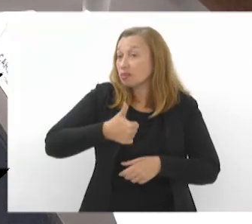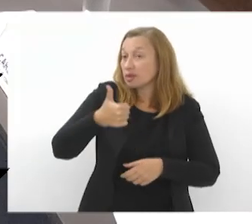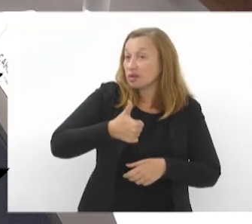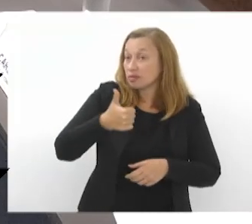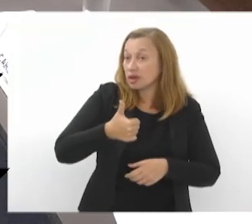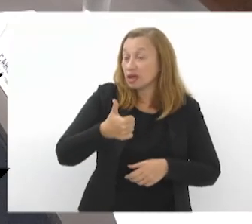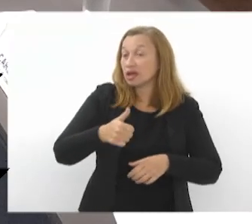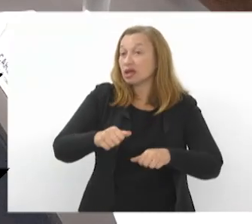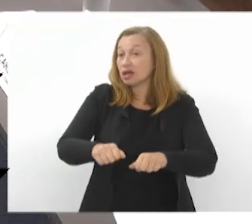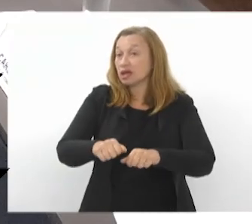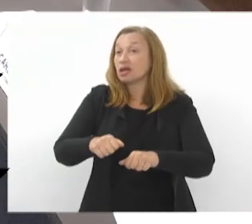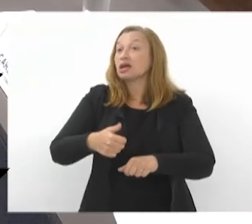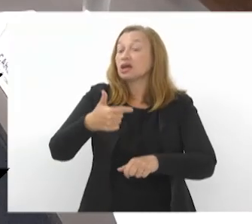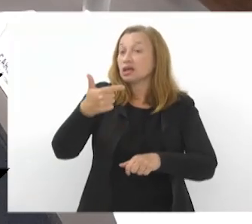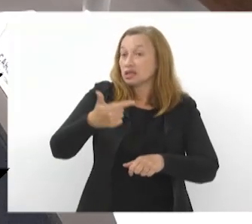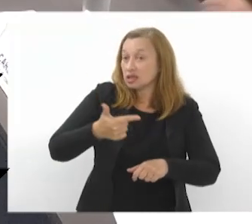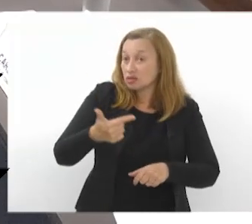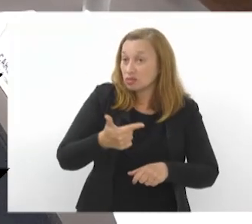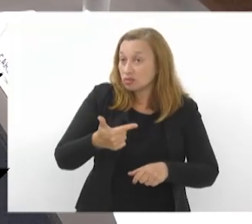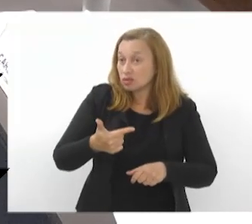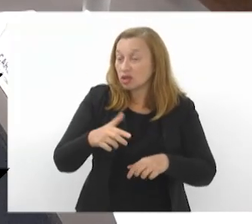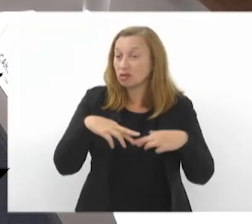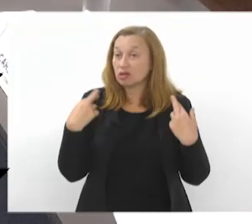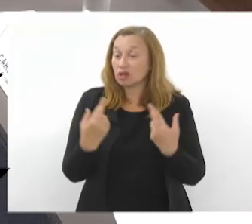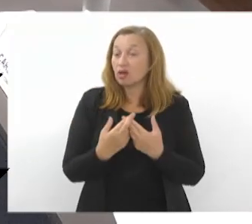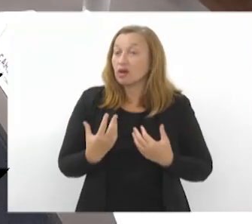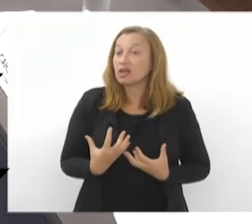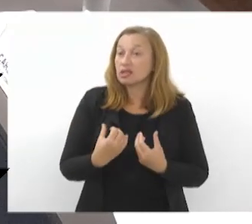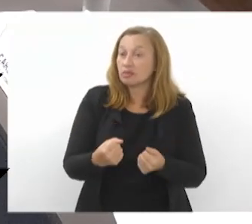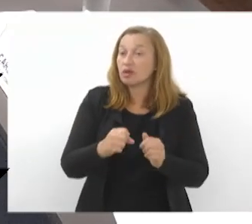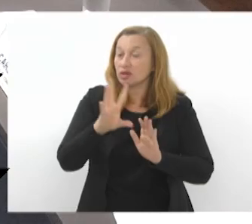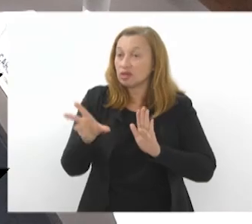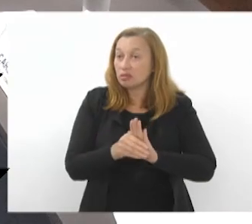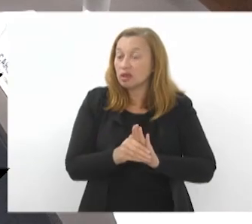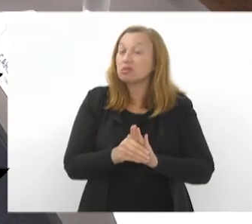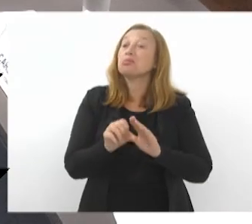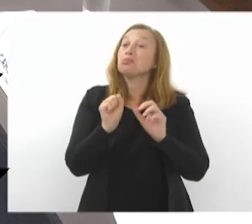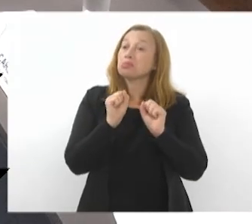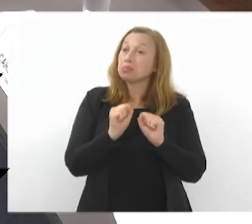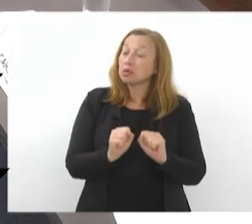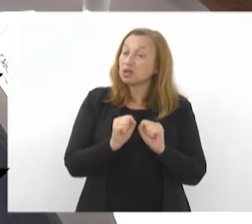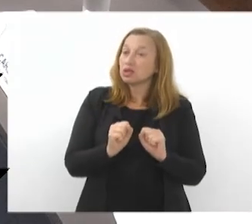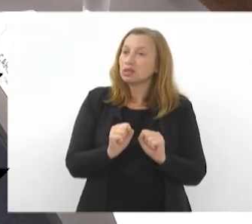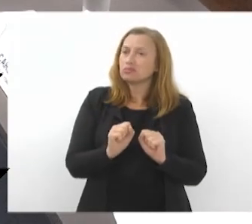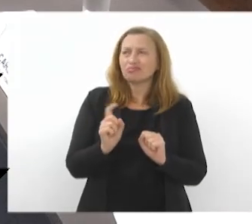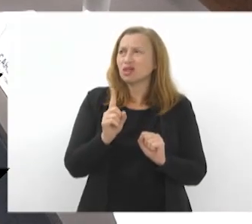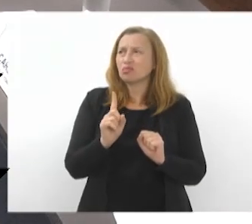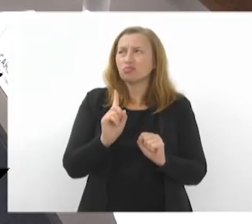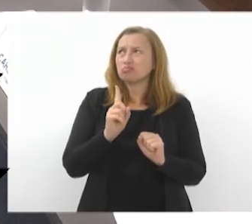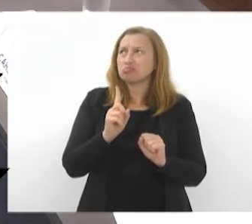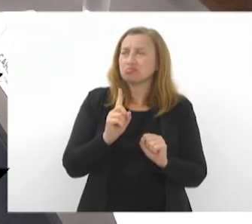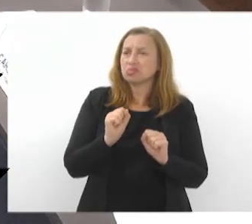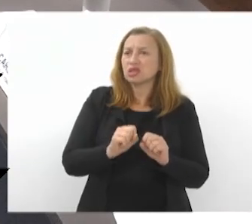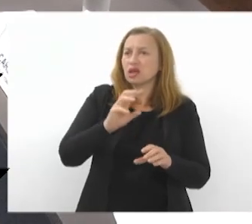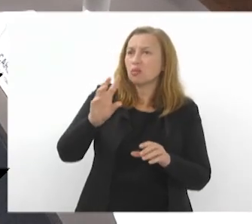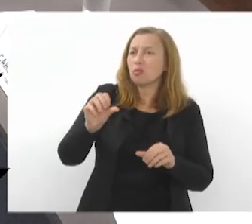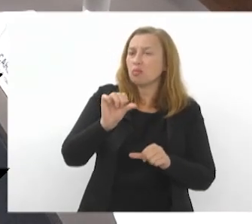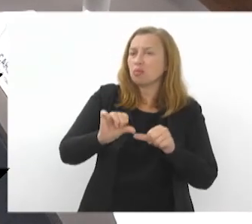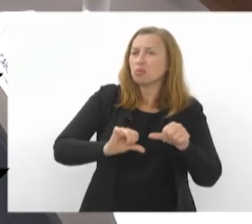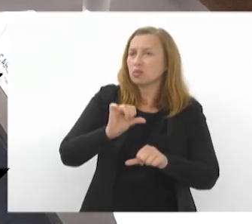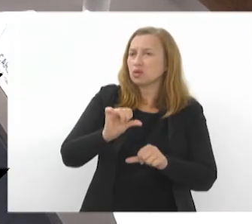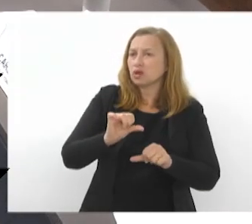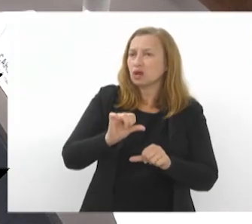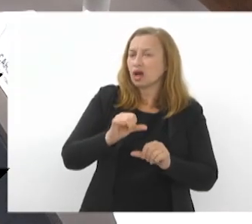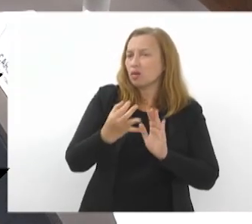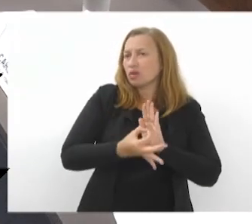segunda sessão, recebeu as emendas e está em tramitação final. Até caberia, na verdade nem caberia mais, mudar o parecer, a não ser se